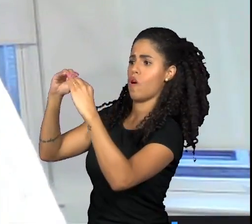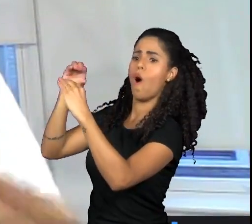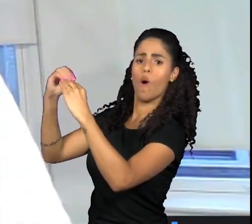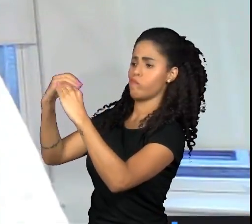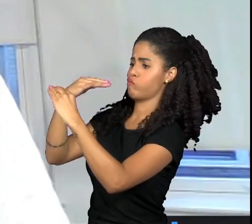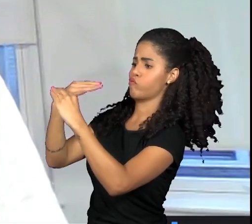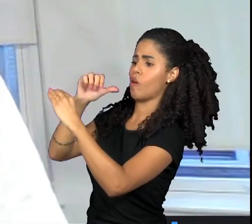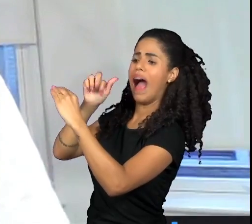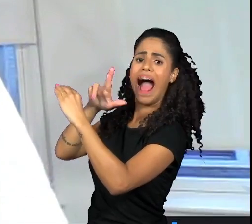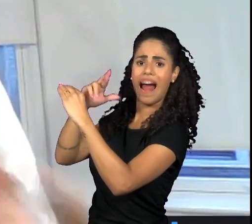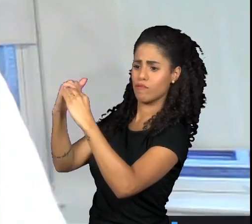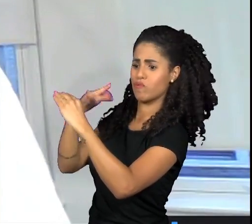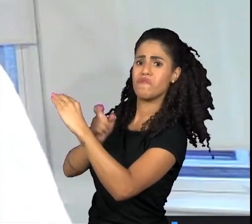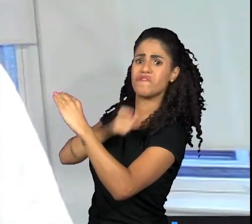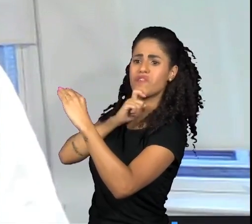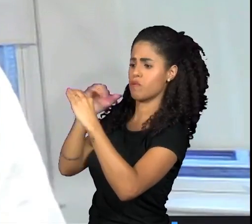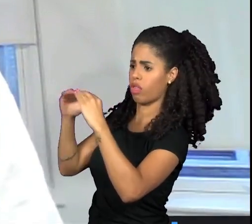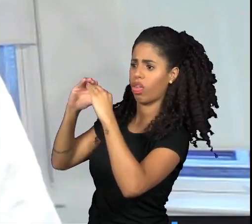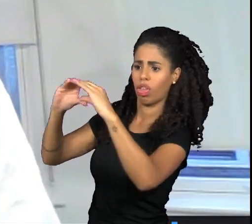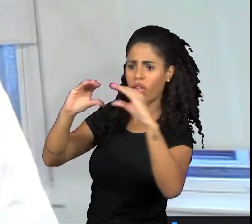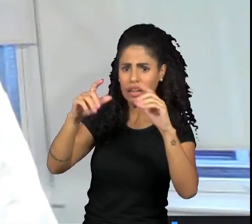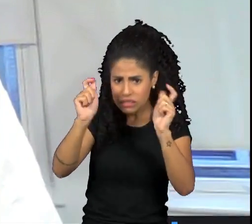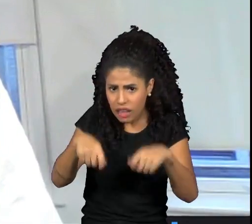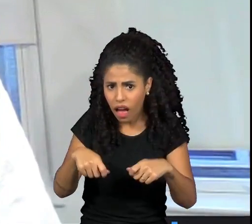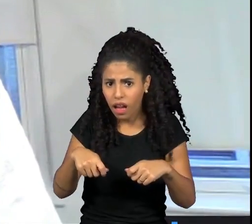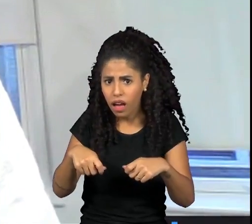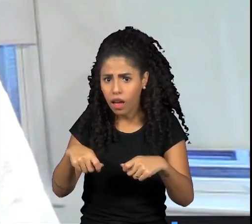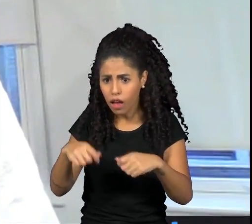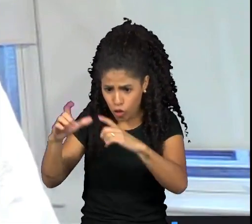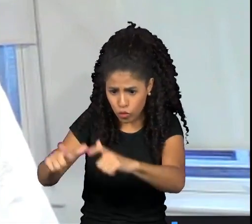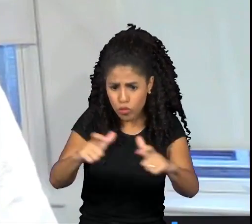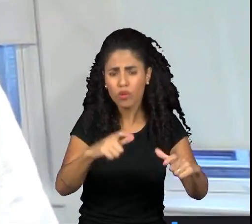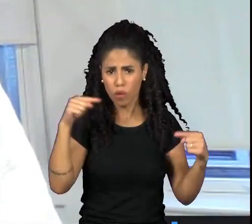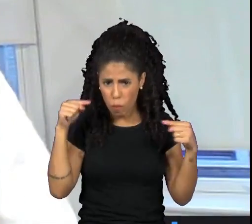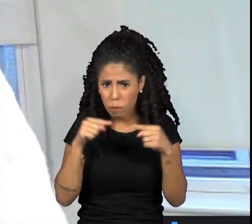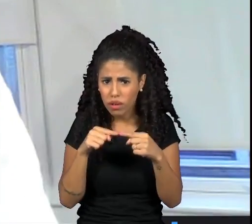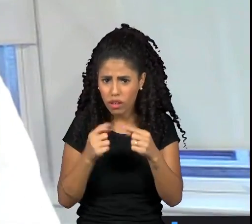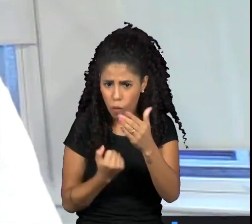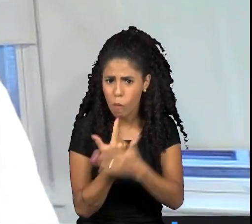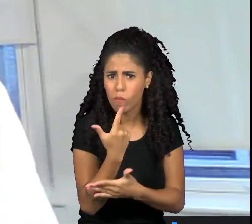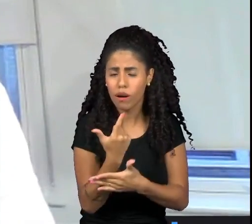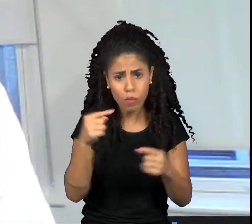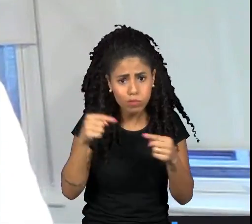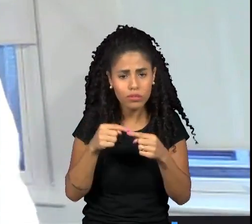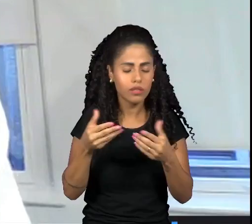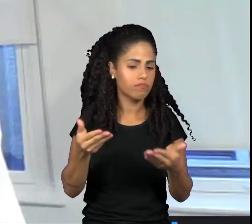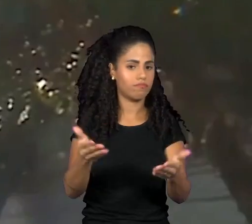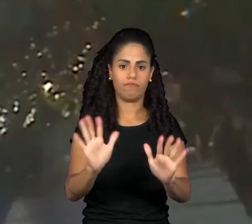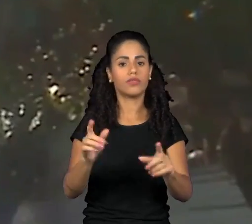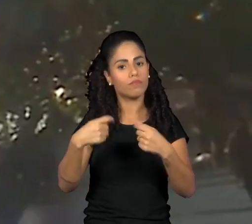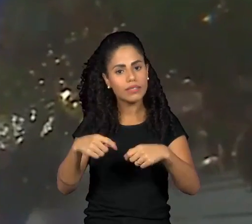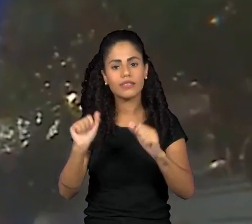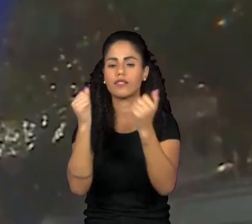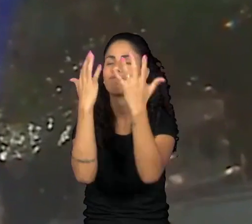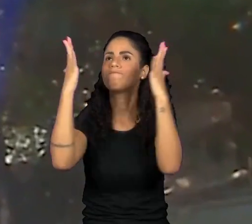ar-condicionado artificial que é insustentável também, né? Então, a gente vai ter que recorrer a tecnologias